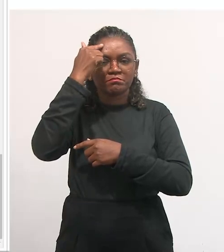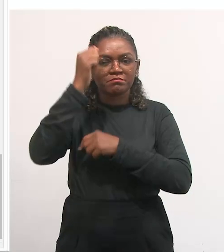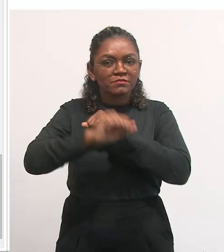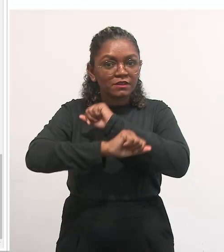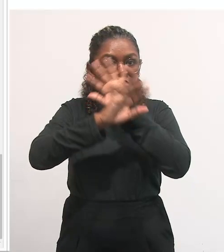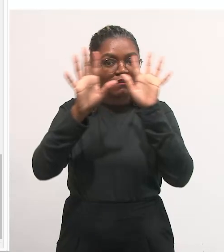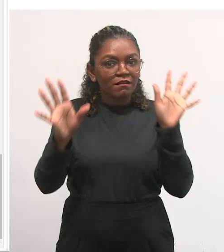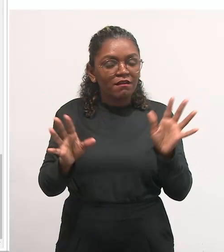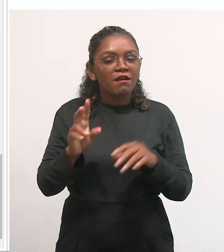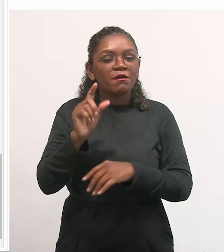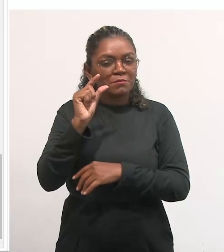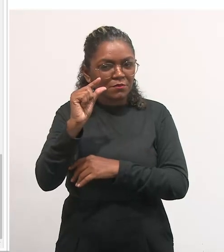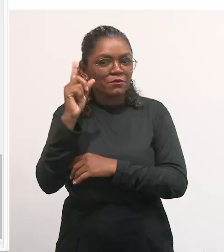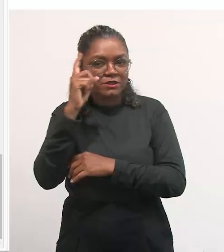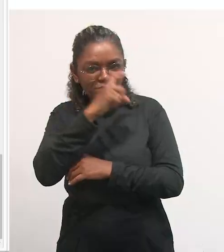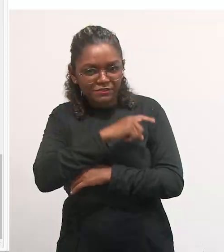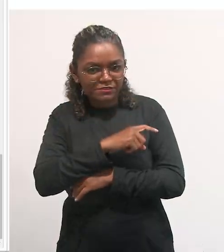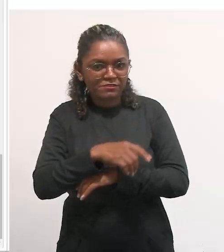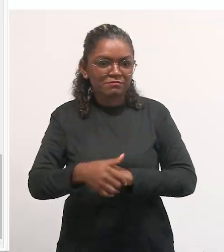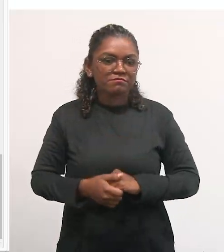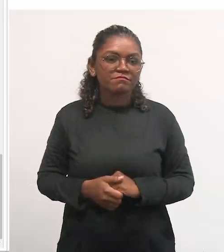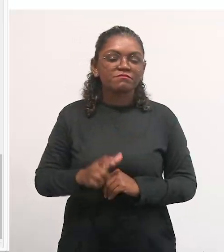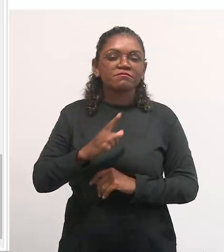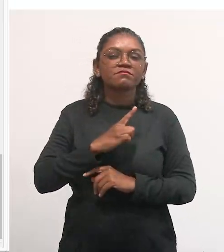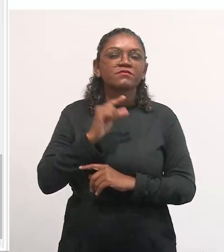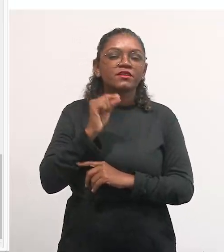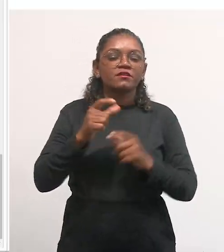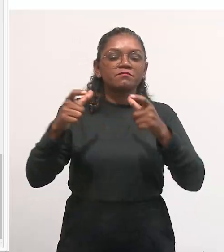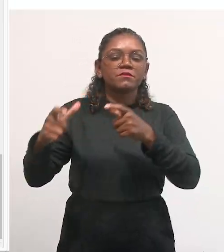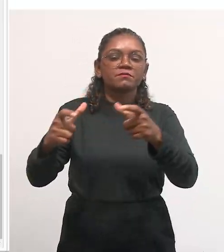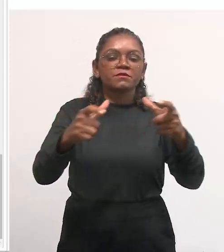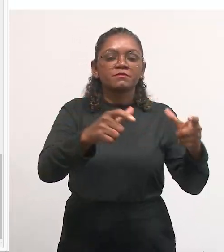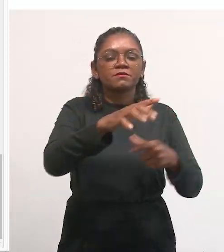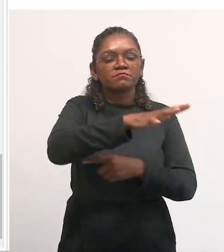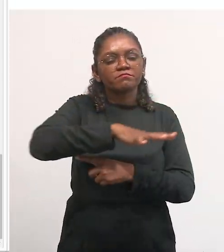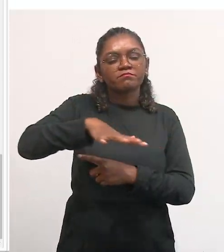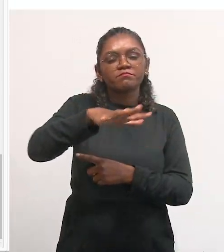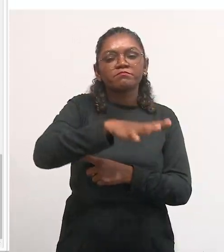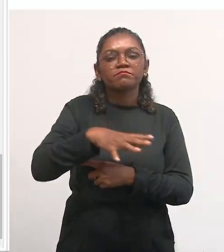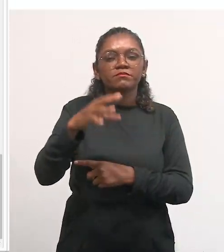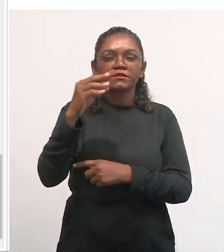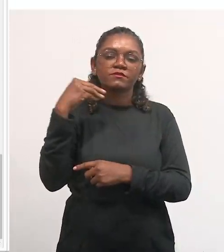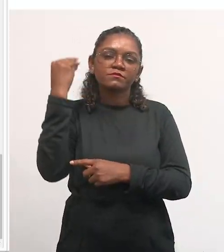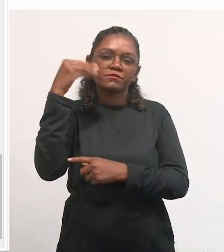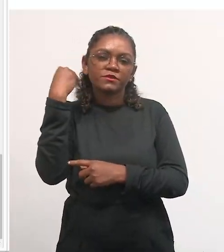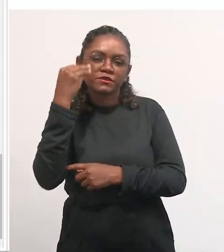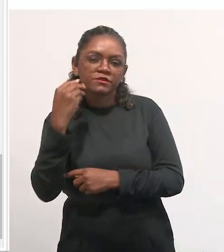vai, os campos de experiência, ela tem os objetivos de aprendizagem, ela tem